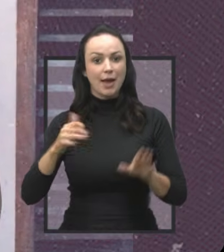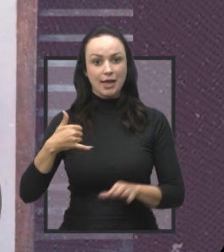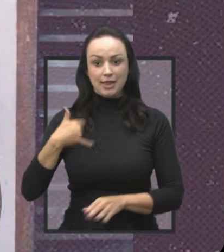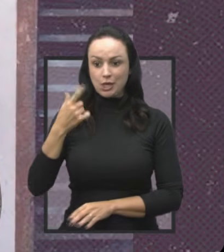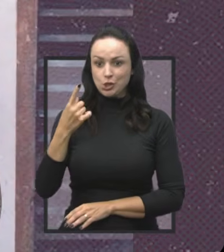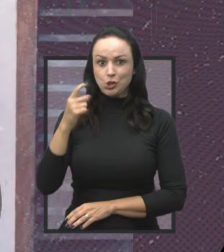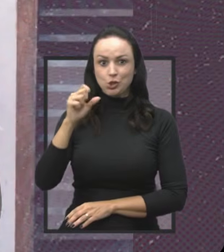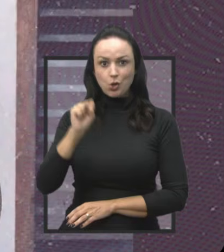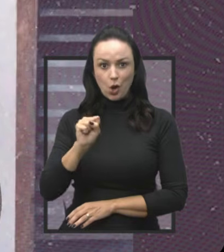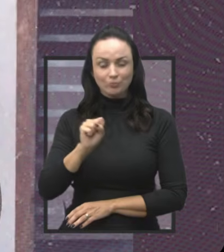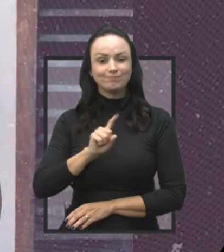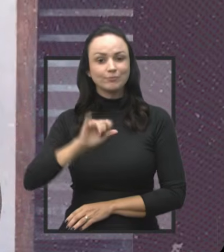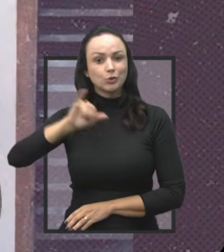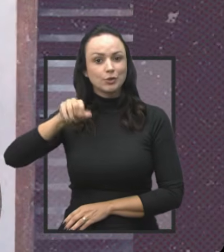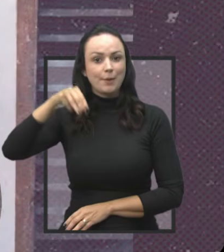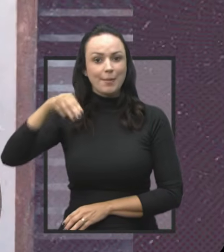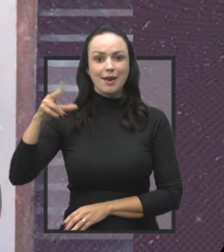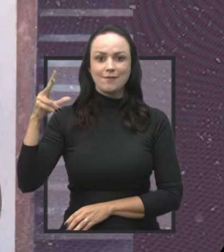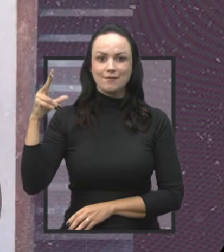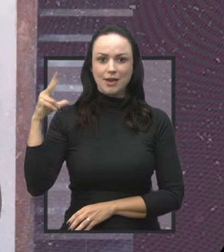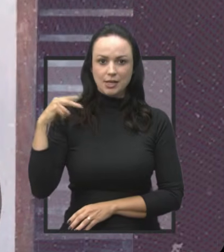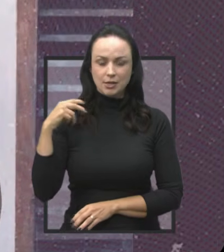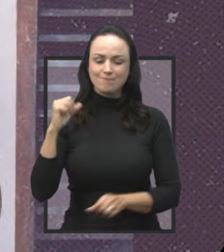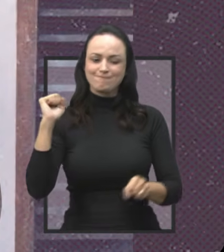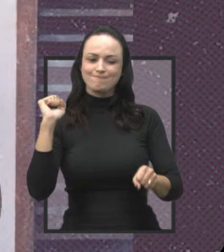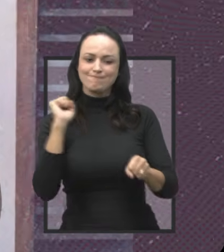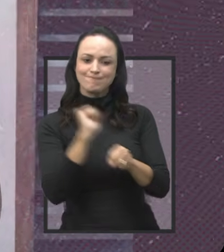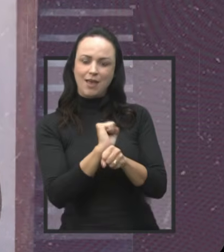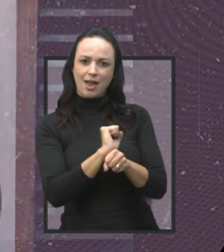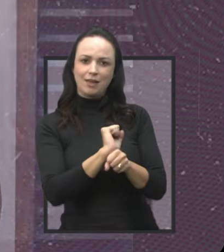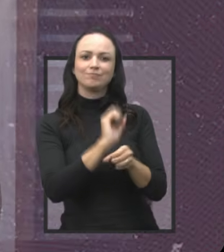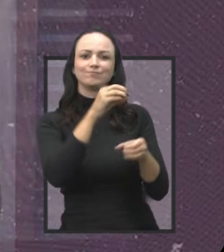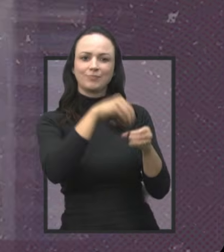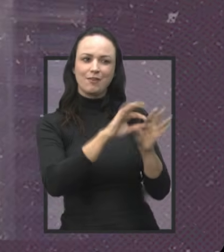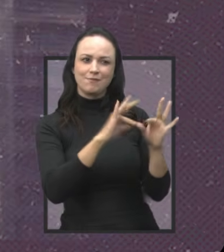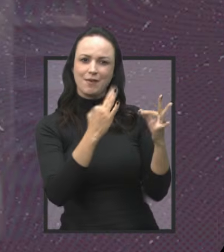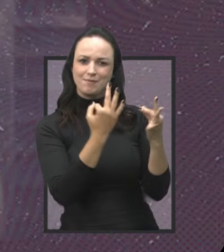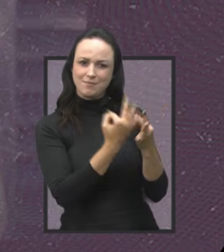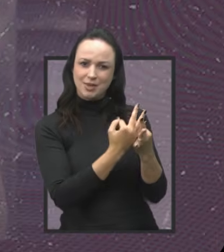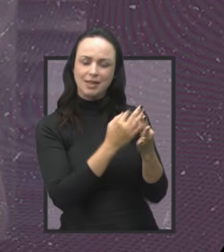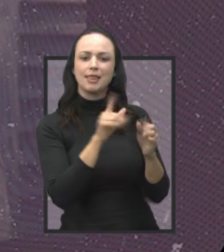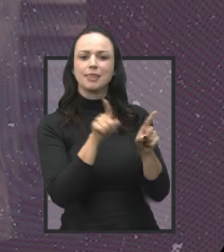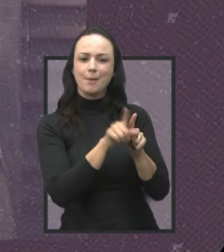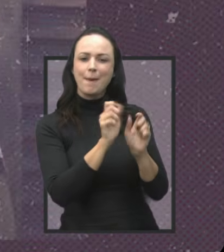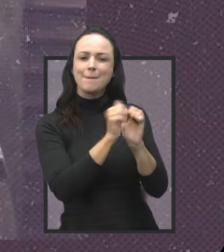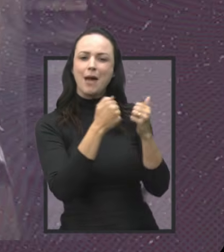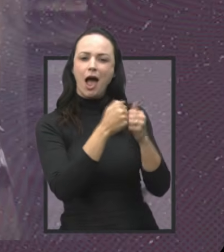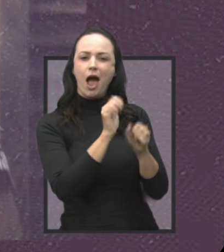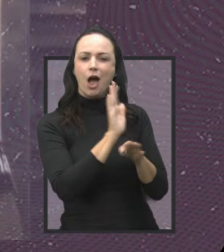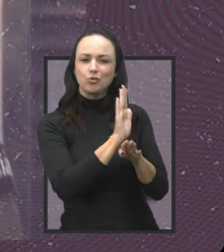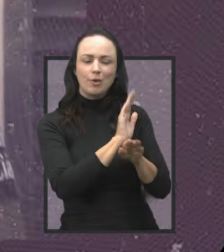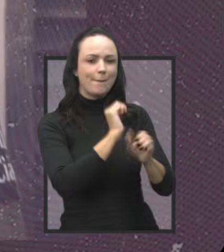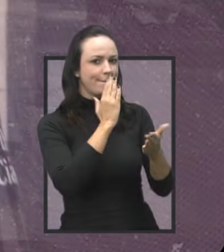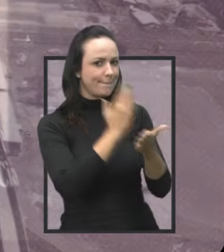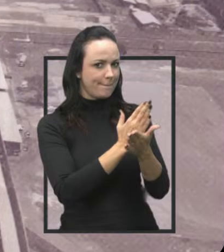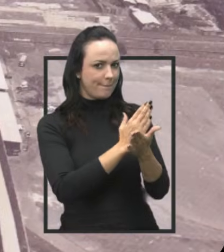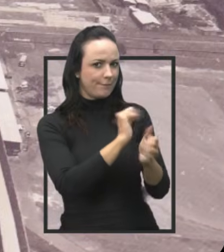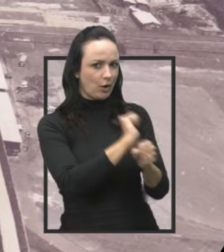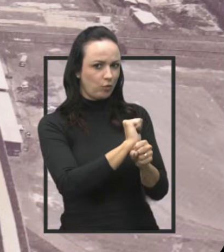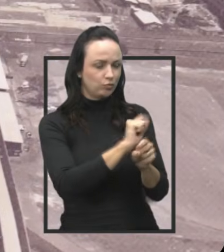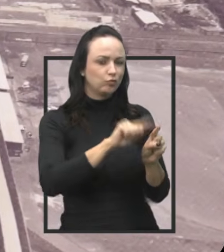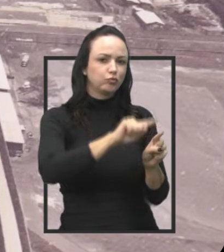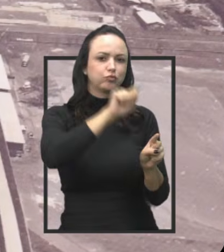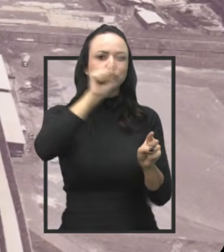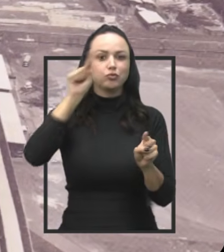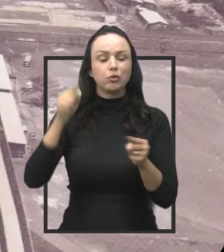Mas aos 18 anos, José Maria Verdini interrompeu o convívio familiar e a ajuda que dava na padaria e foi